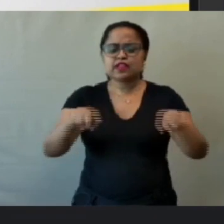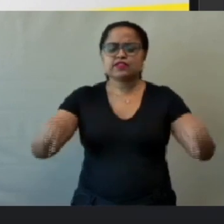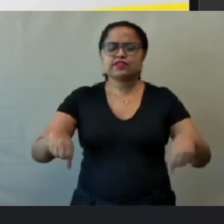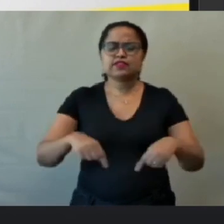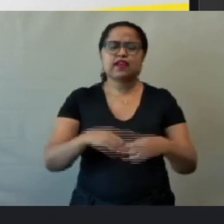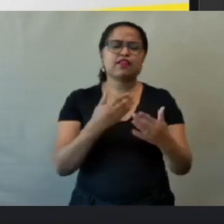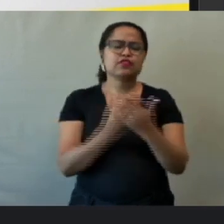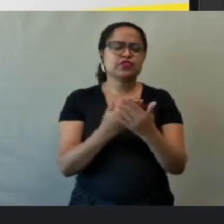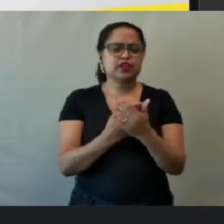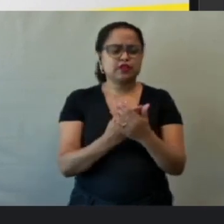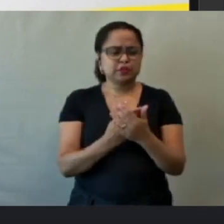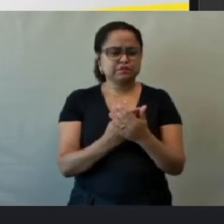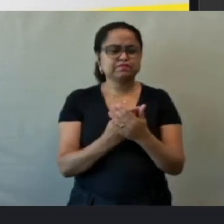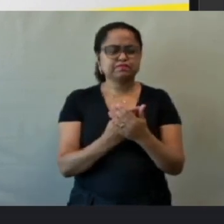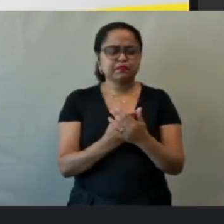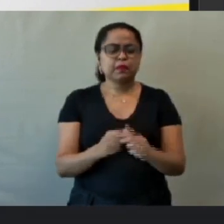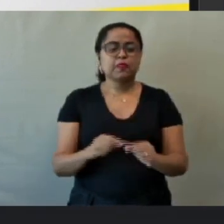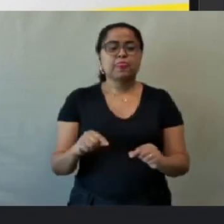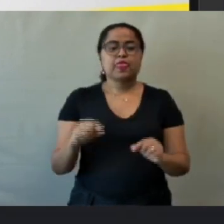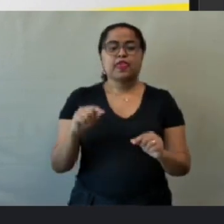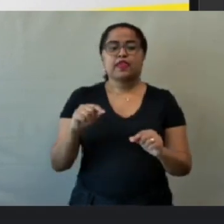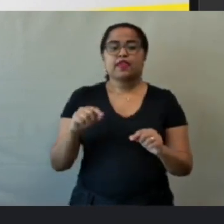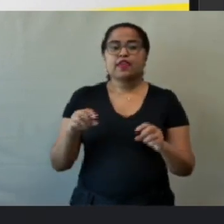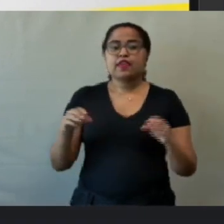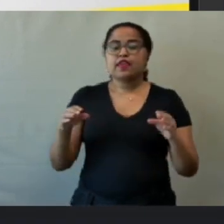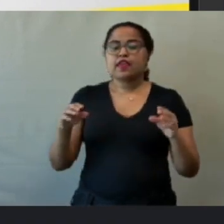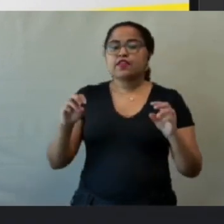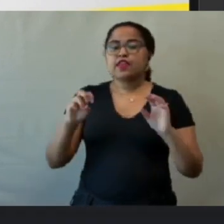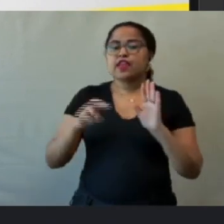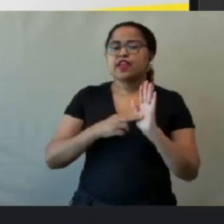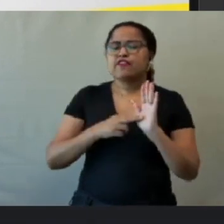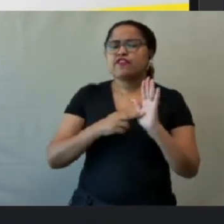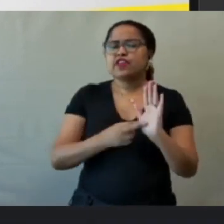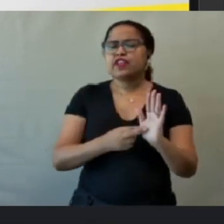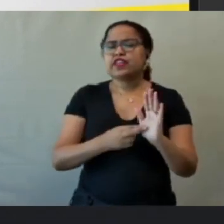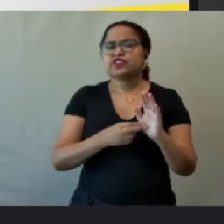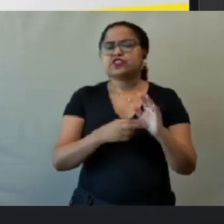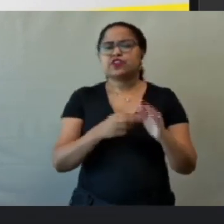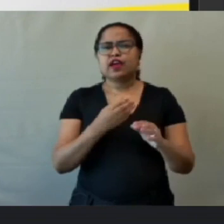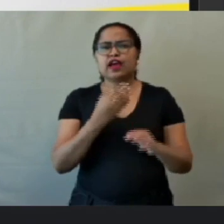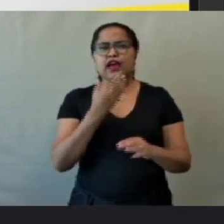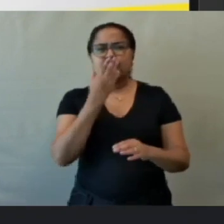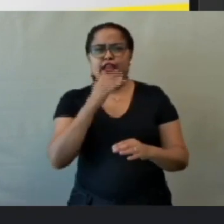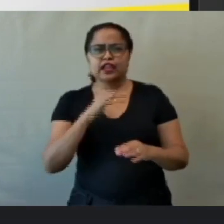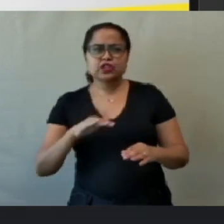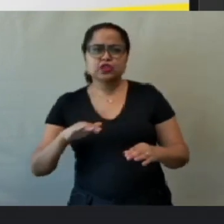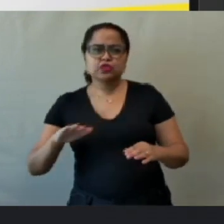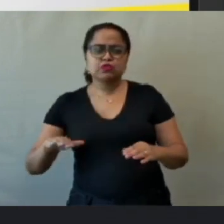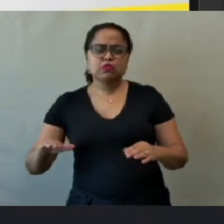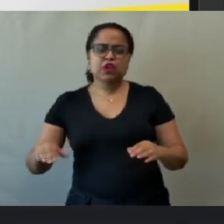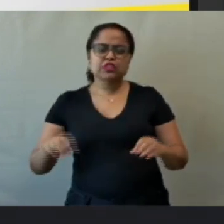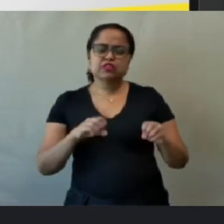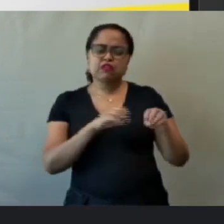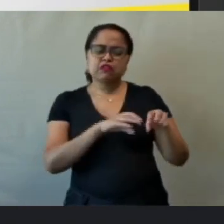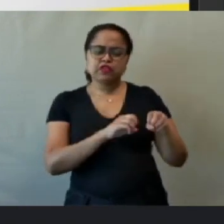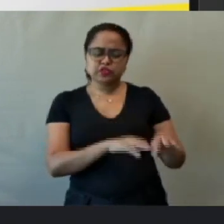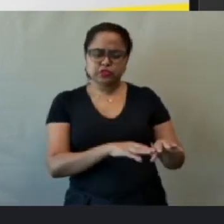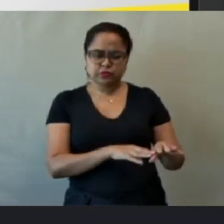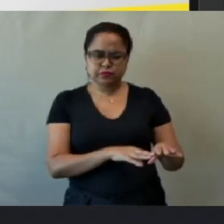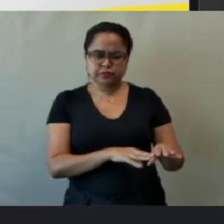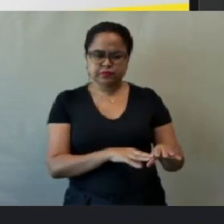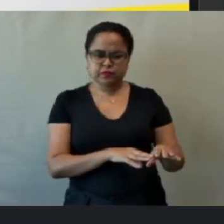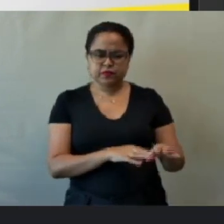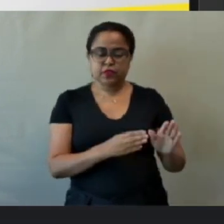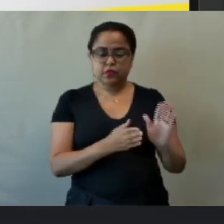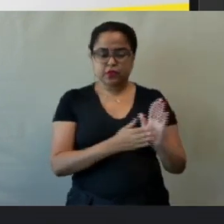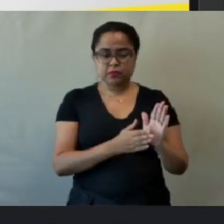Educação referente à educação infantil, né? E a gente, com essa proposição, a gente